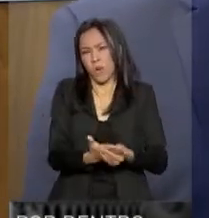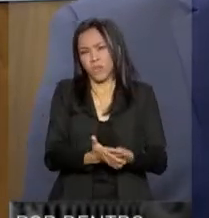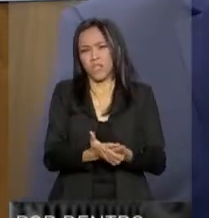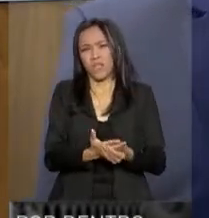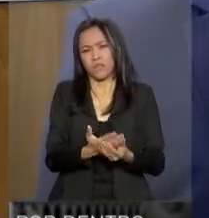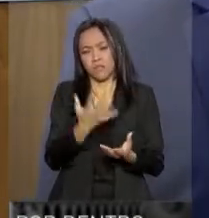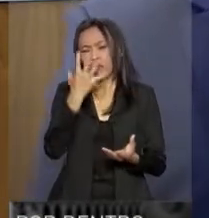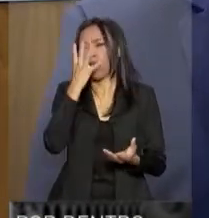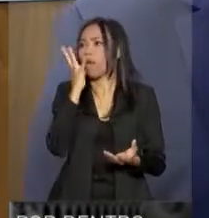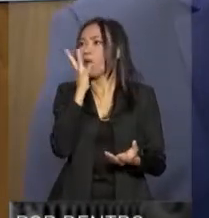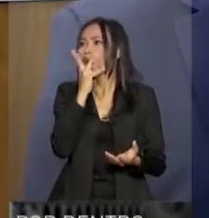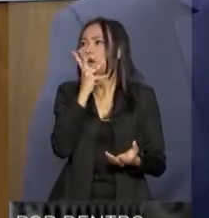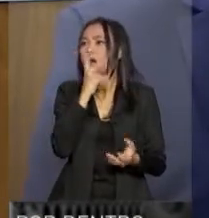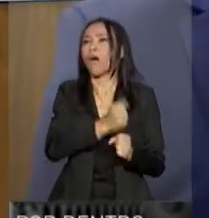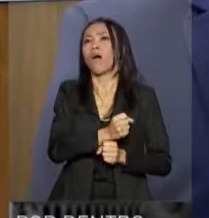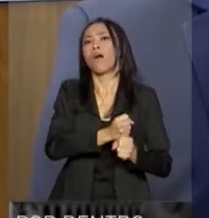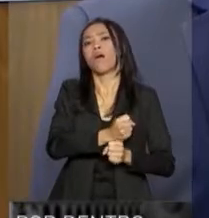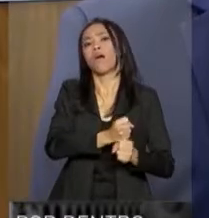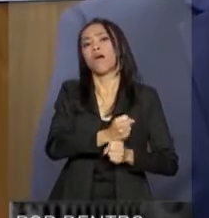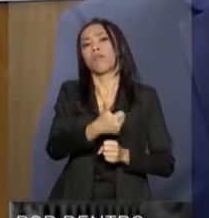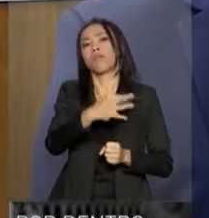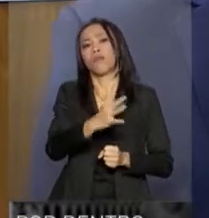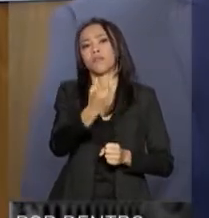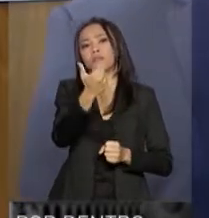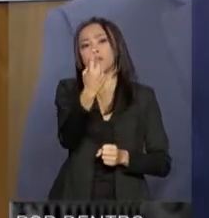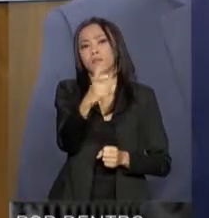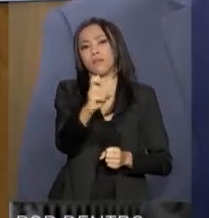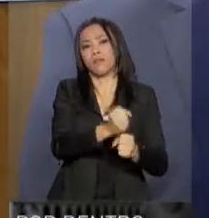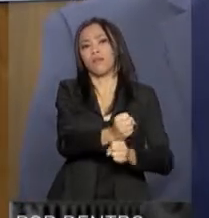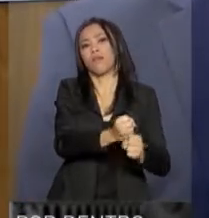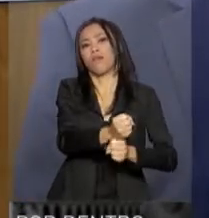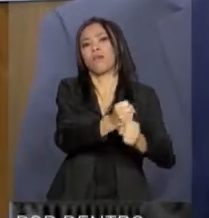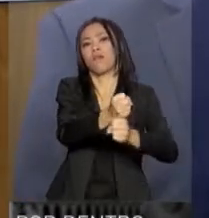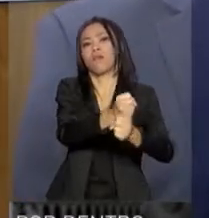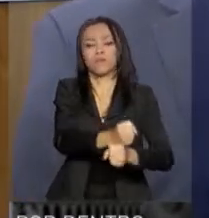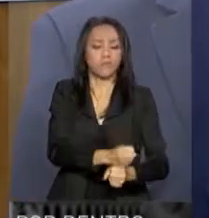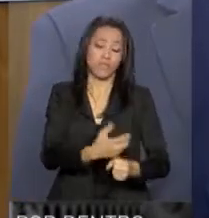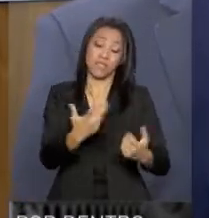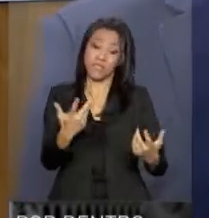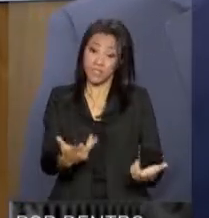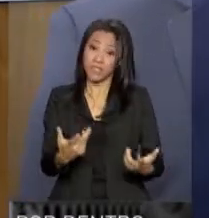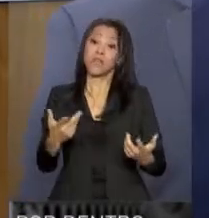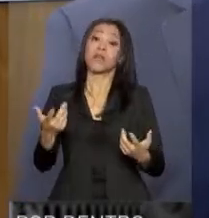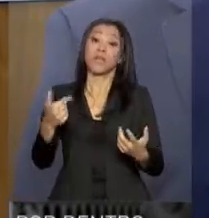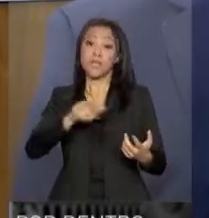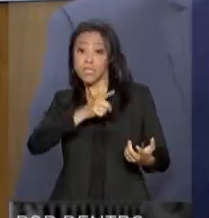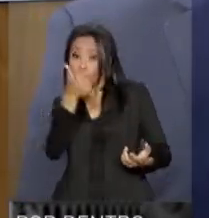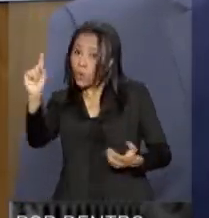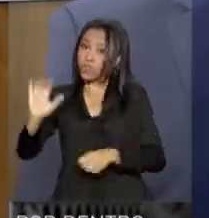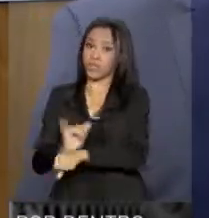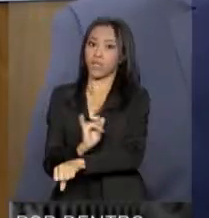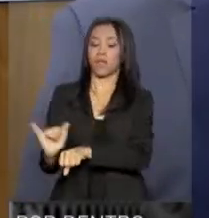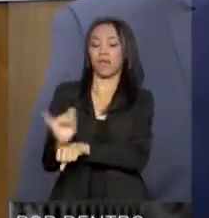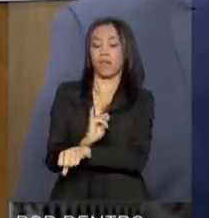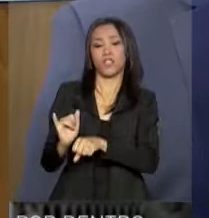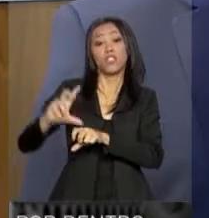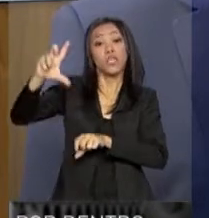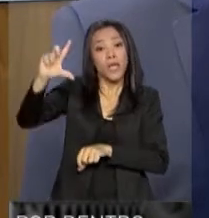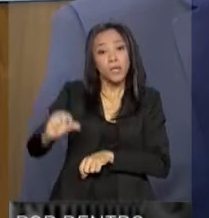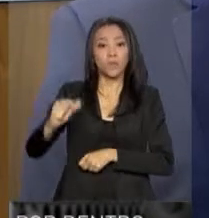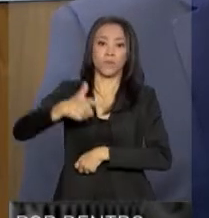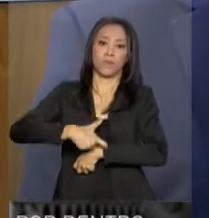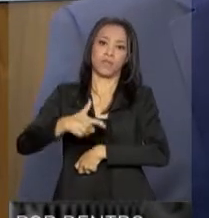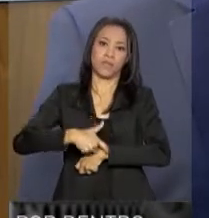que se arrastam por 10 15 anos ea gente resolve uma situação gera uma economicidade também porque eu mantenho durante 10 15 anos